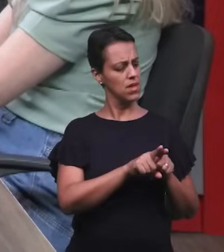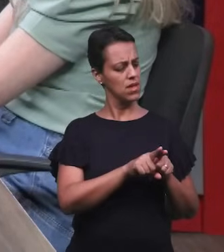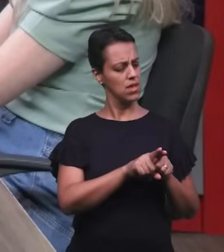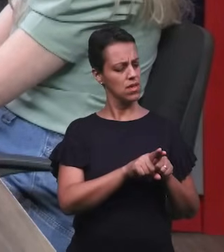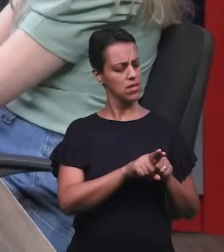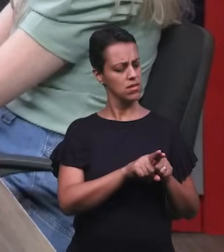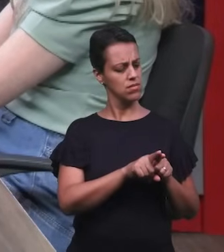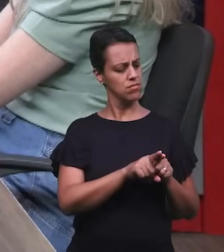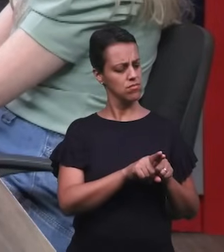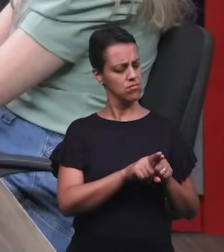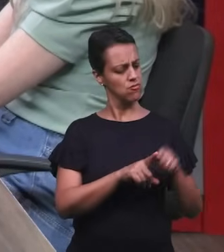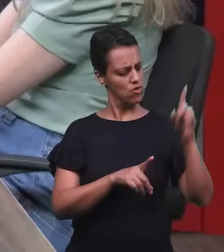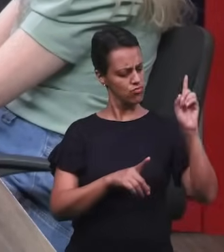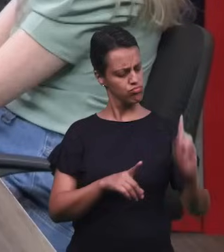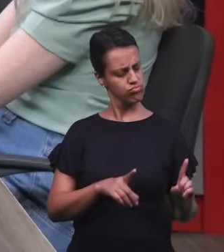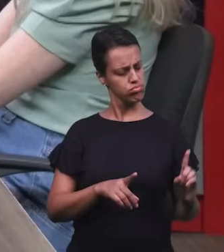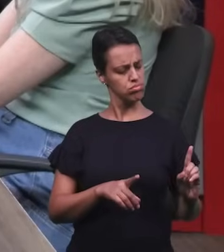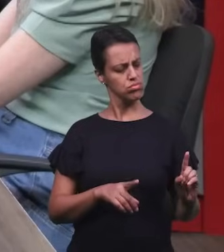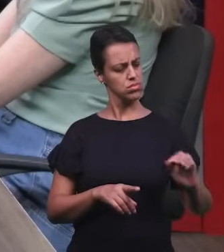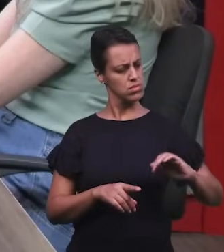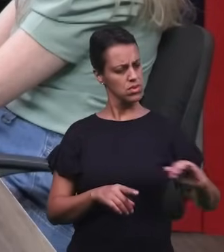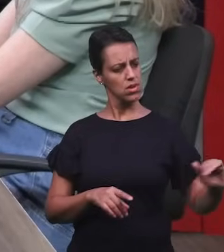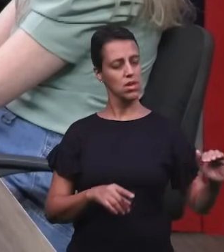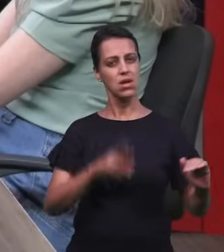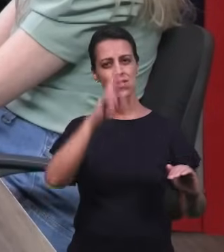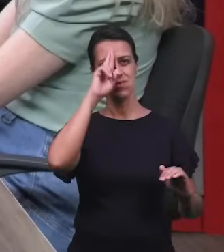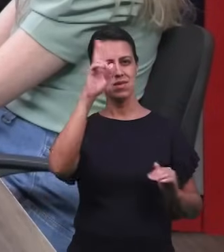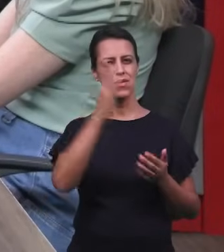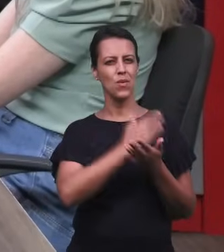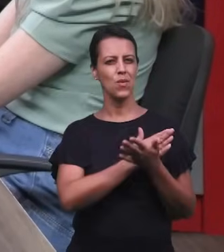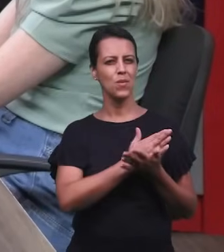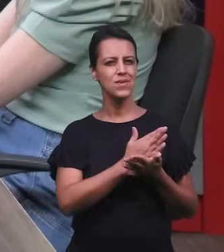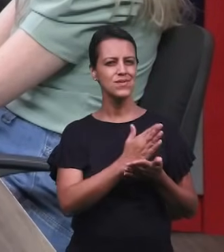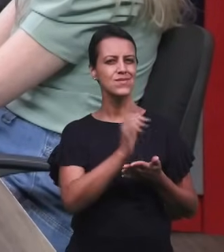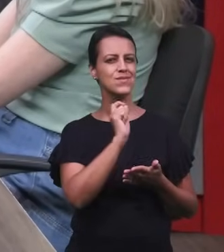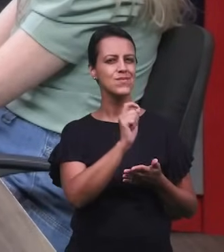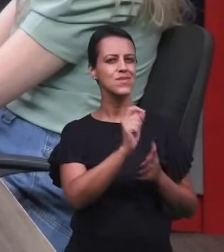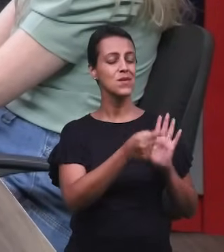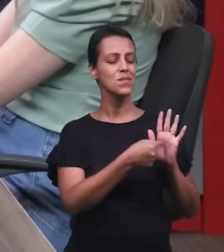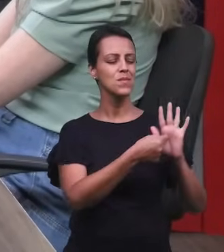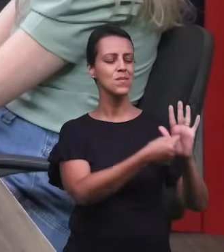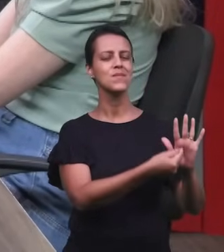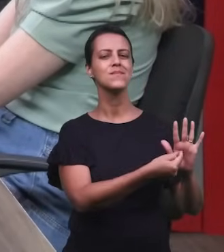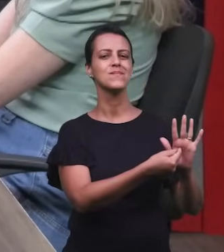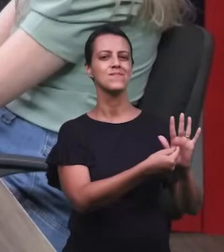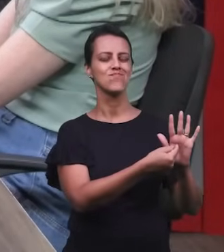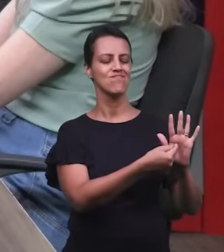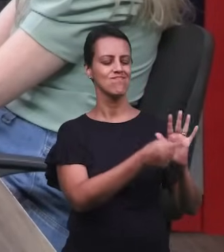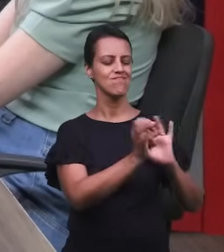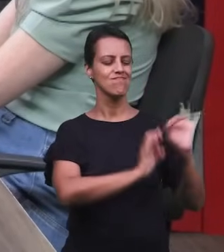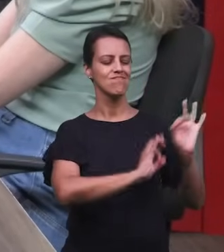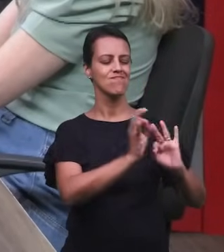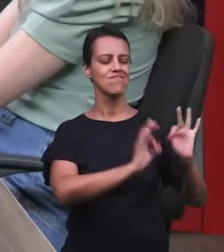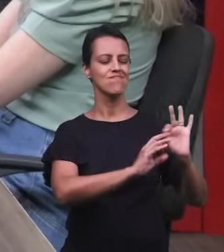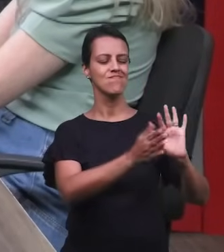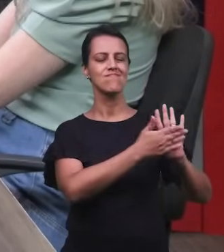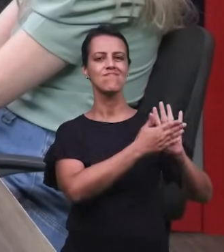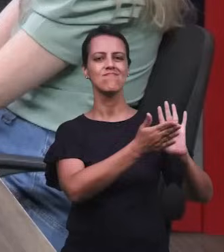do seu lado direito. E aí o Senhor começou a mostrar para ele, né, que tudo, na verdade, estava no plano de